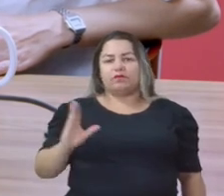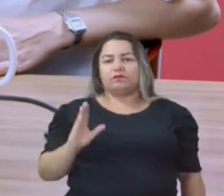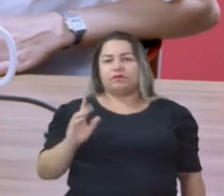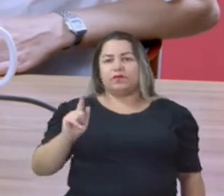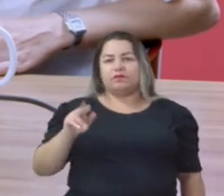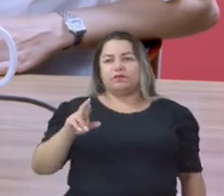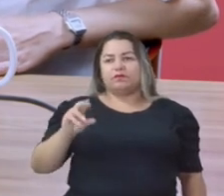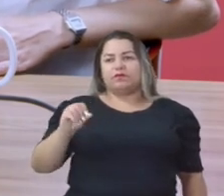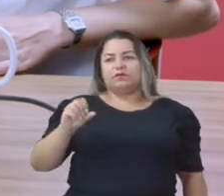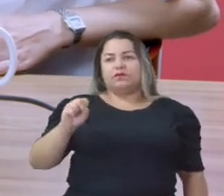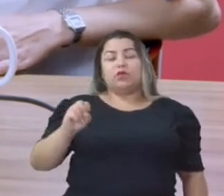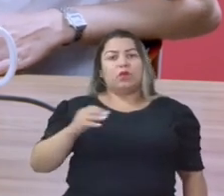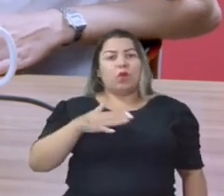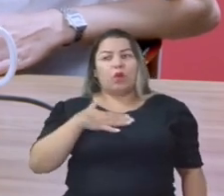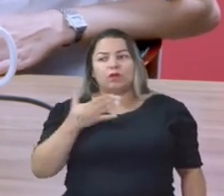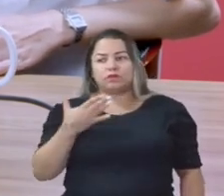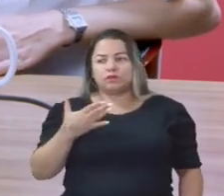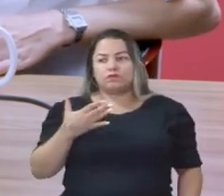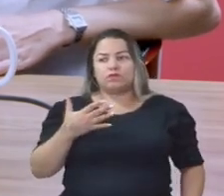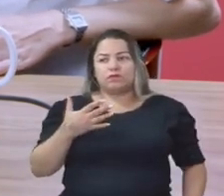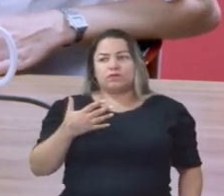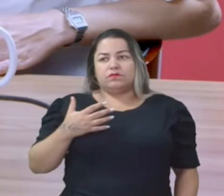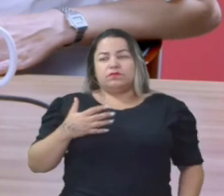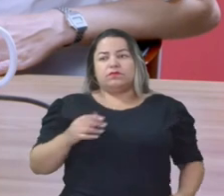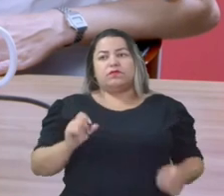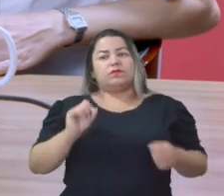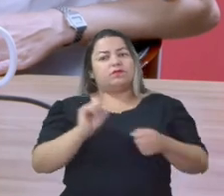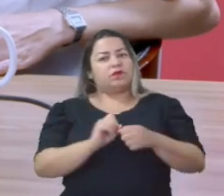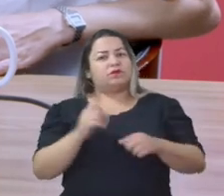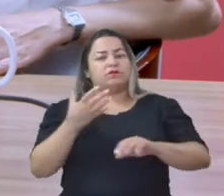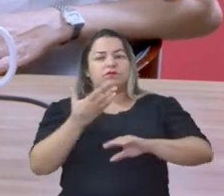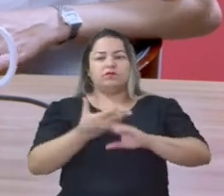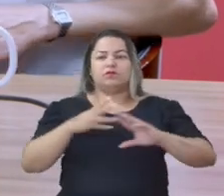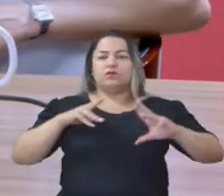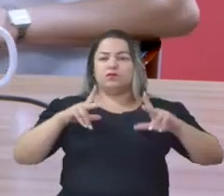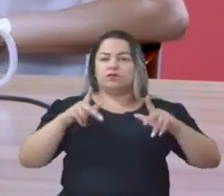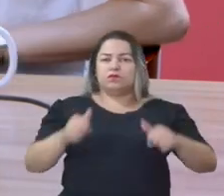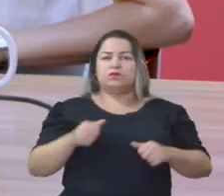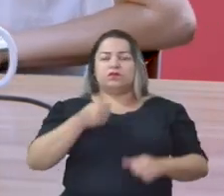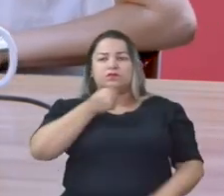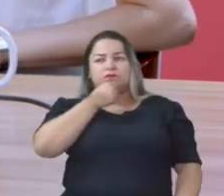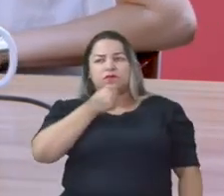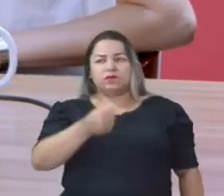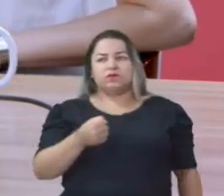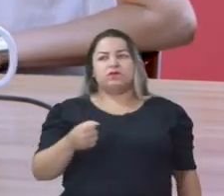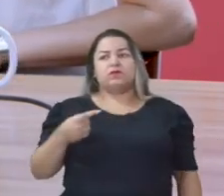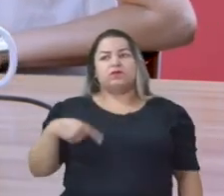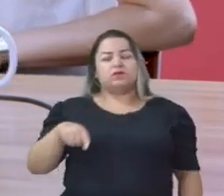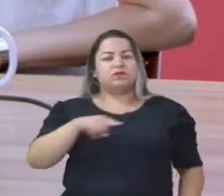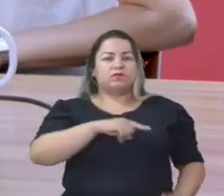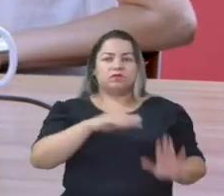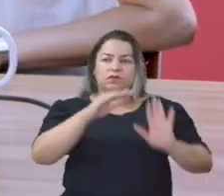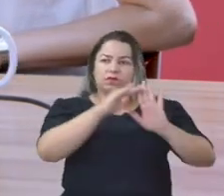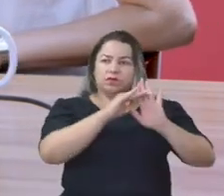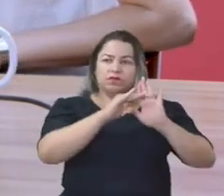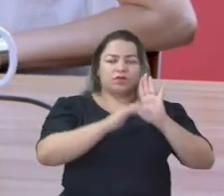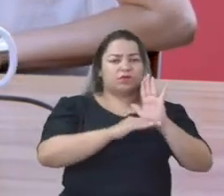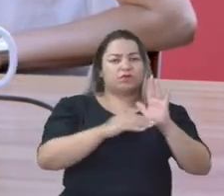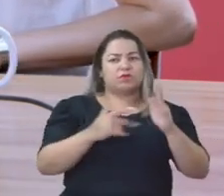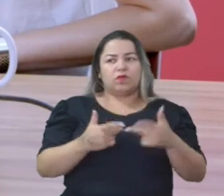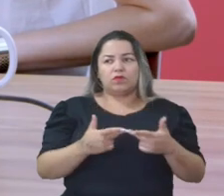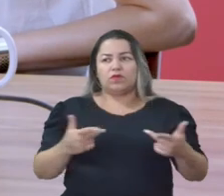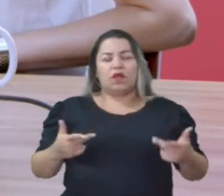situação assustadora. A gente produziu conteúdo, fez as reportagens aqui na nossa programação, de uma